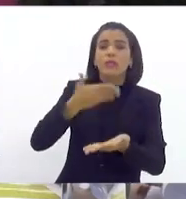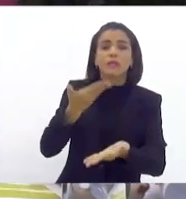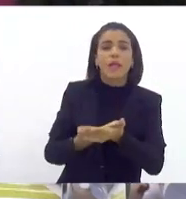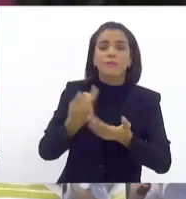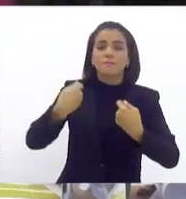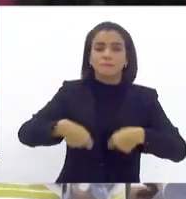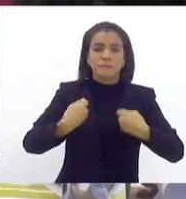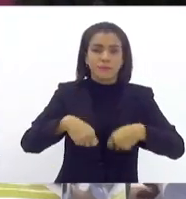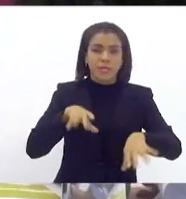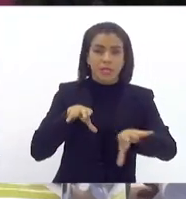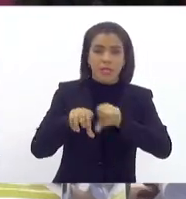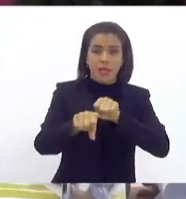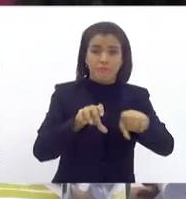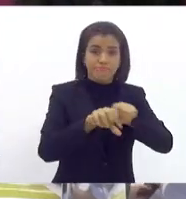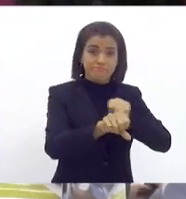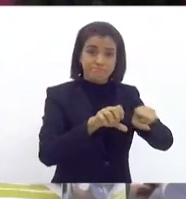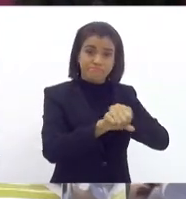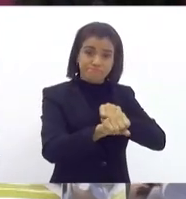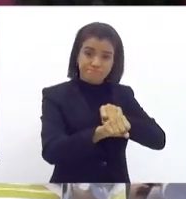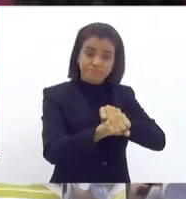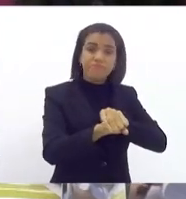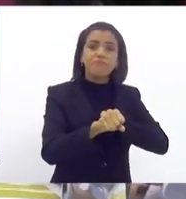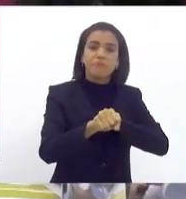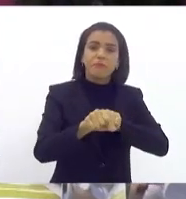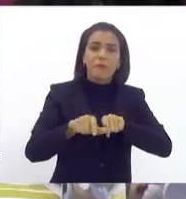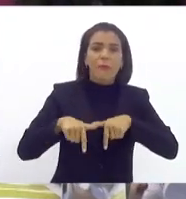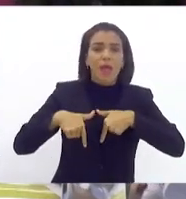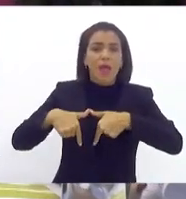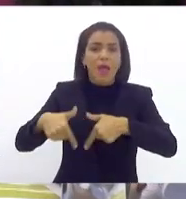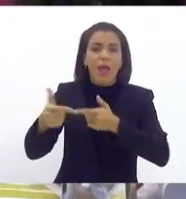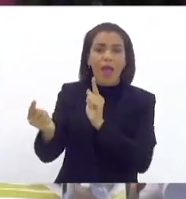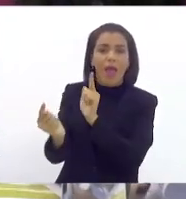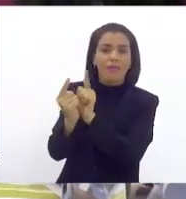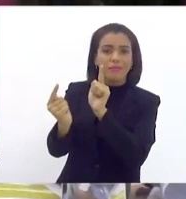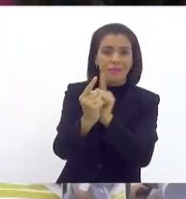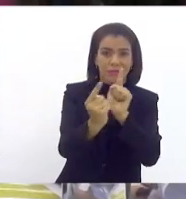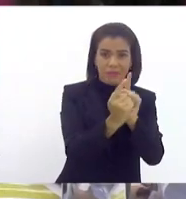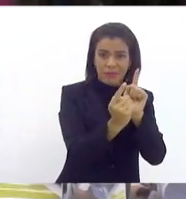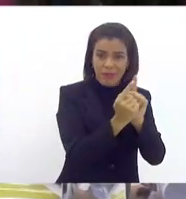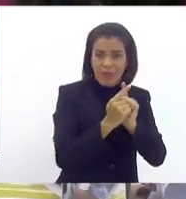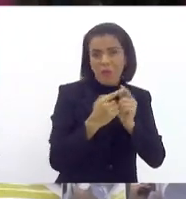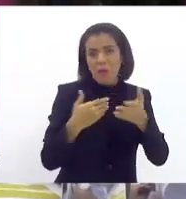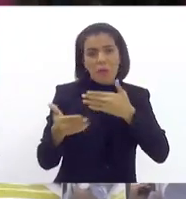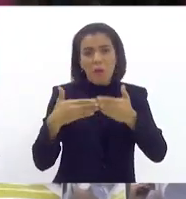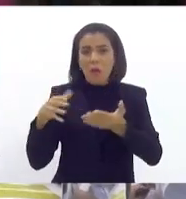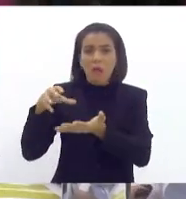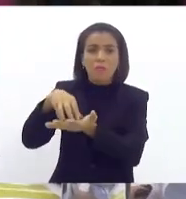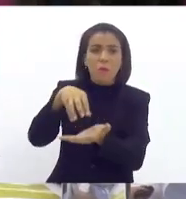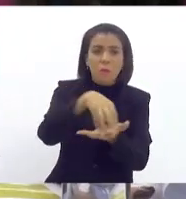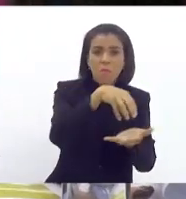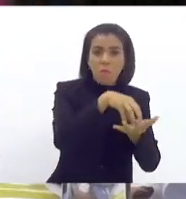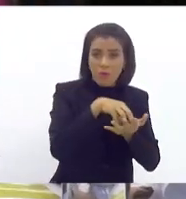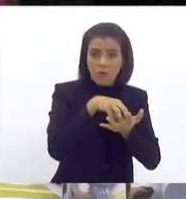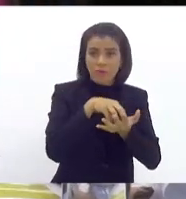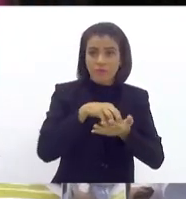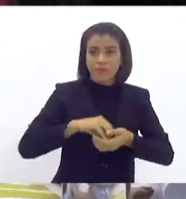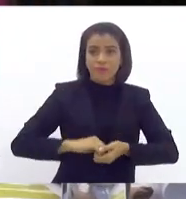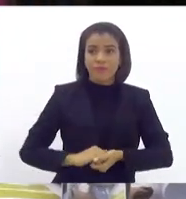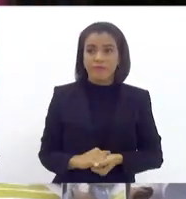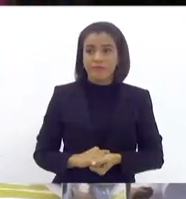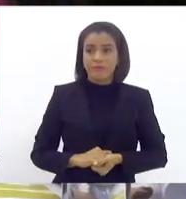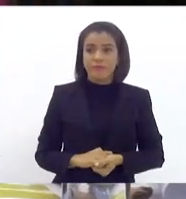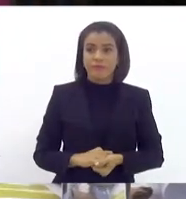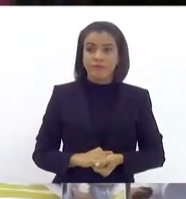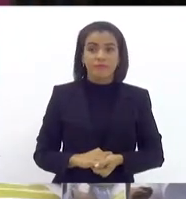estar qualificado para atender em qualquer órgão público. Nesse sentido, é que entendo que já